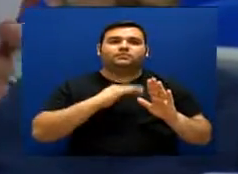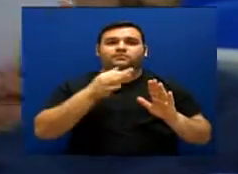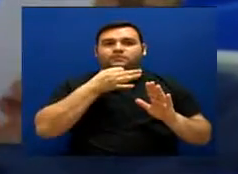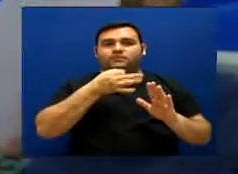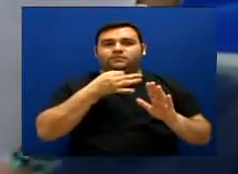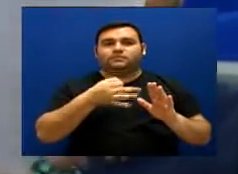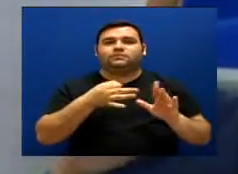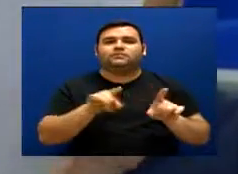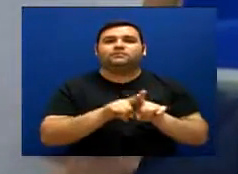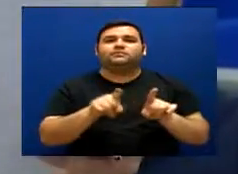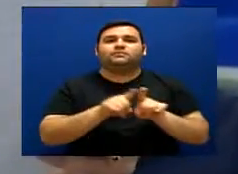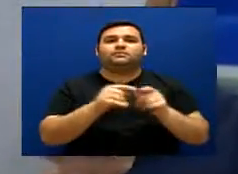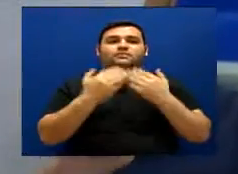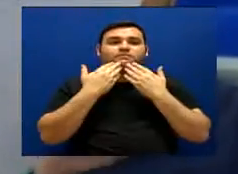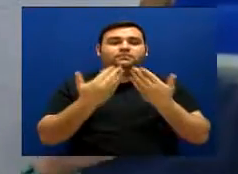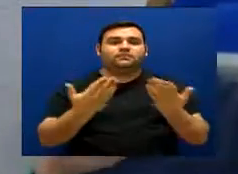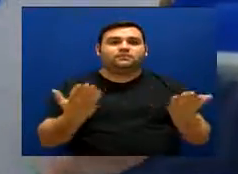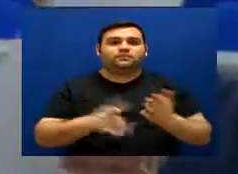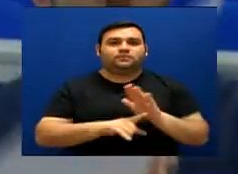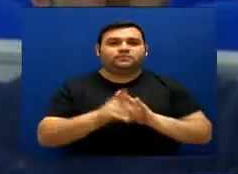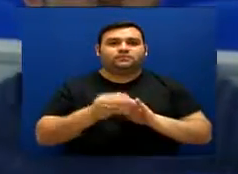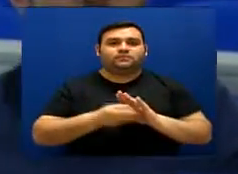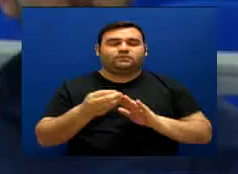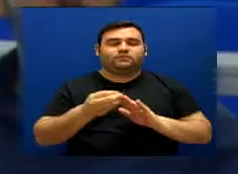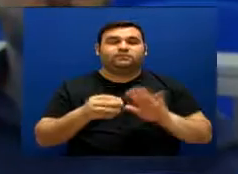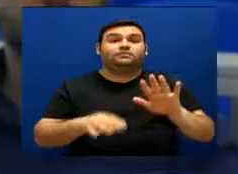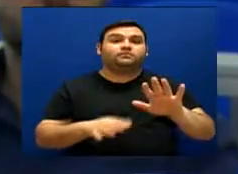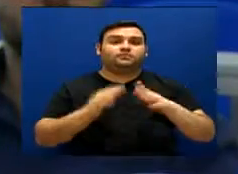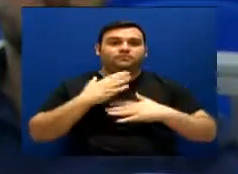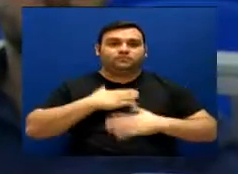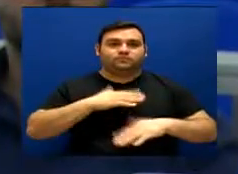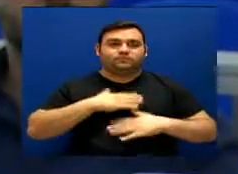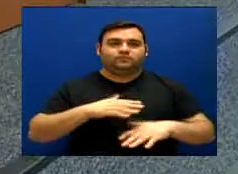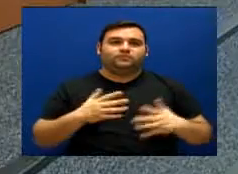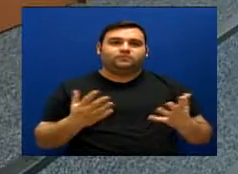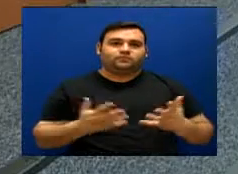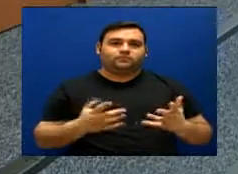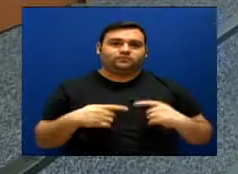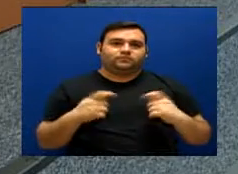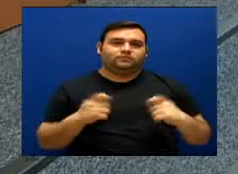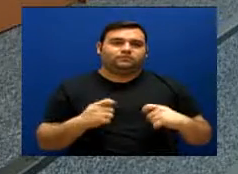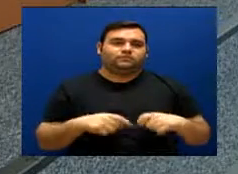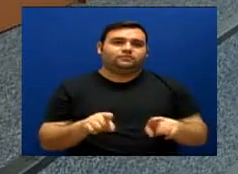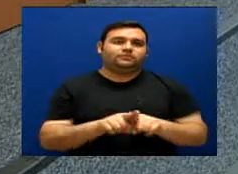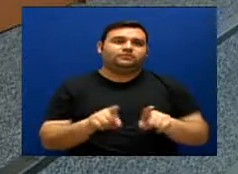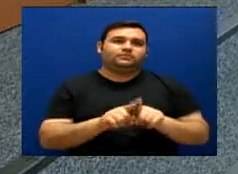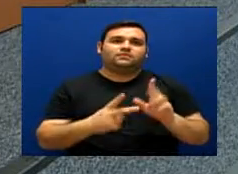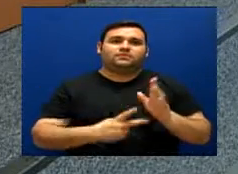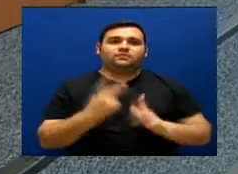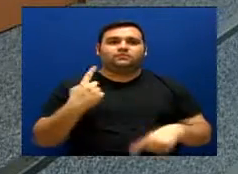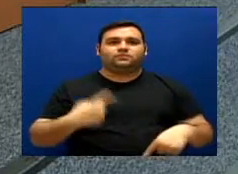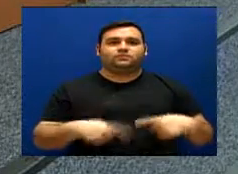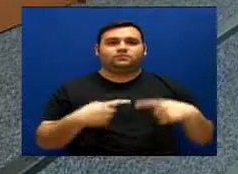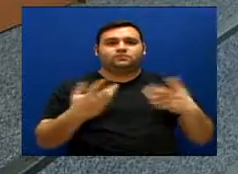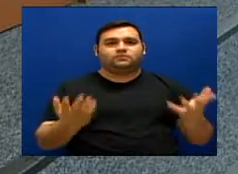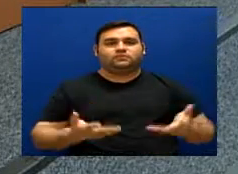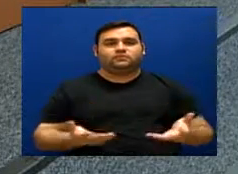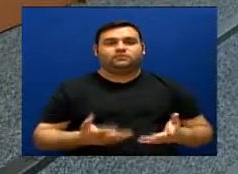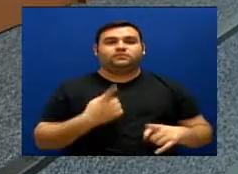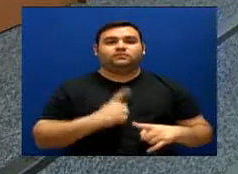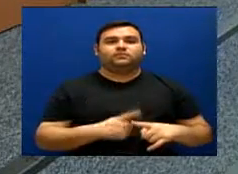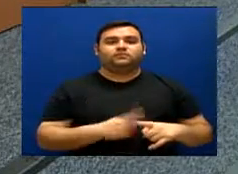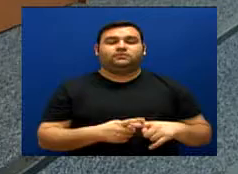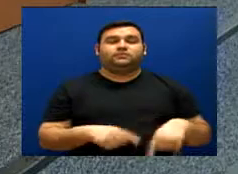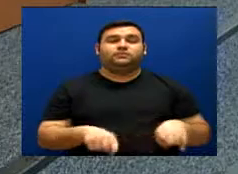proposta e que se apresente essa emenda... Fernanda, é possível sim, mas só em segunda votação agora,